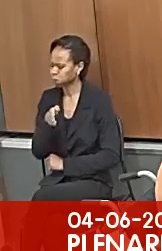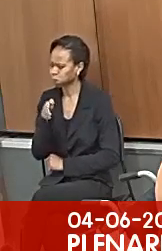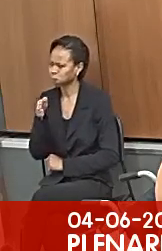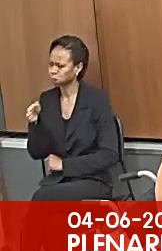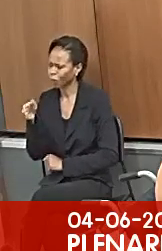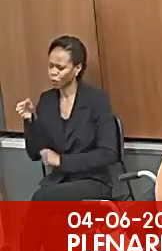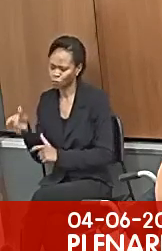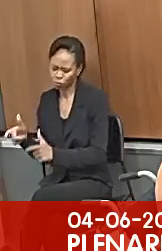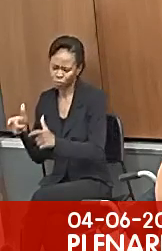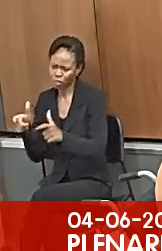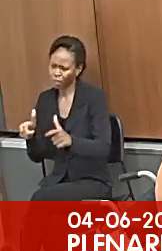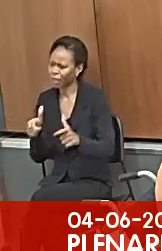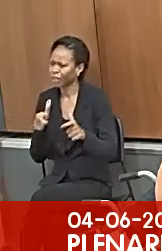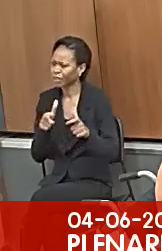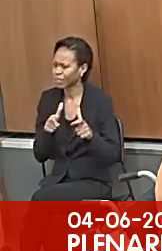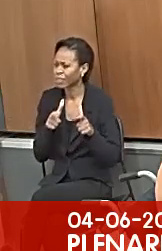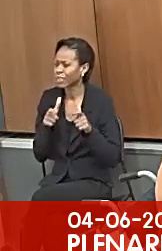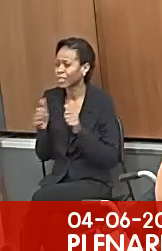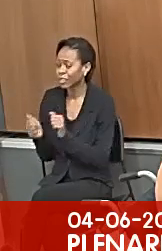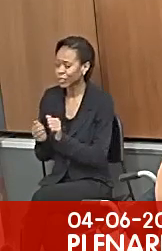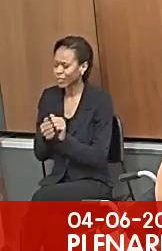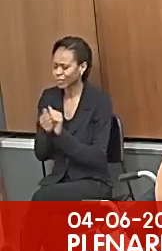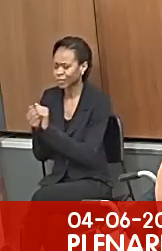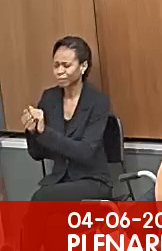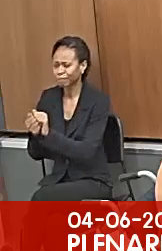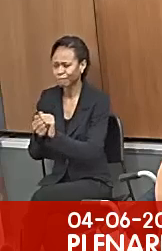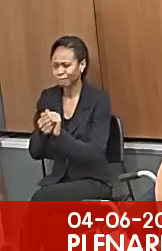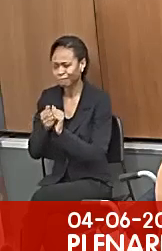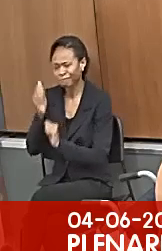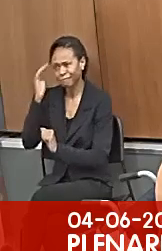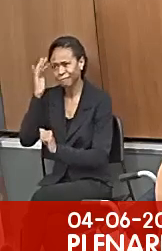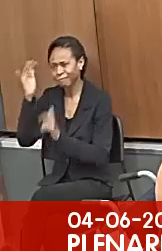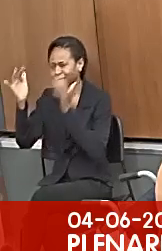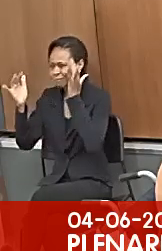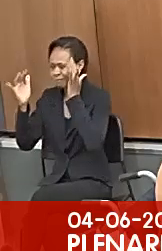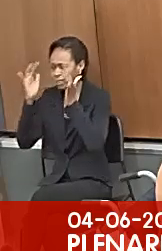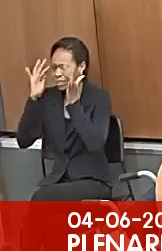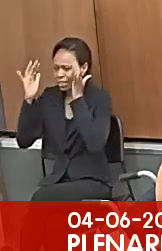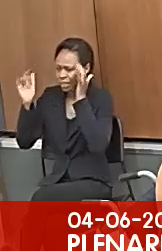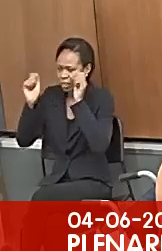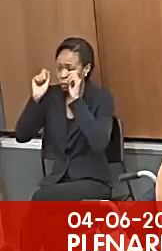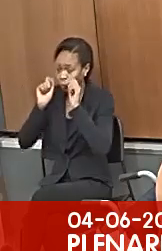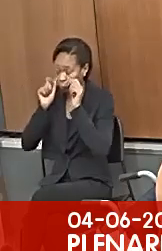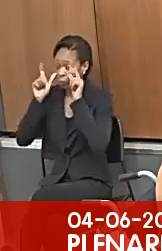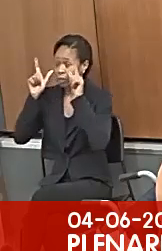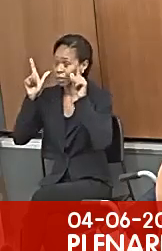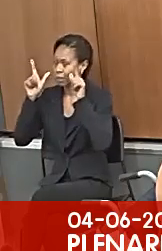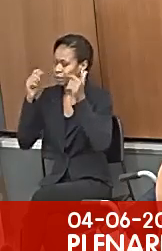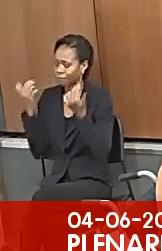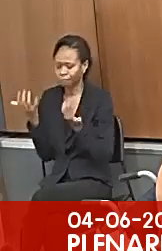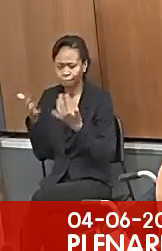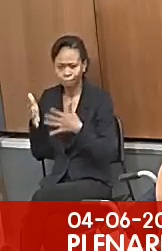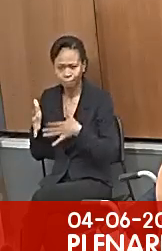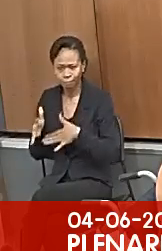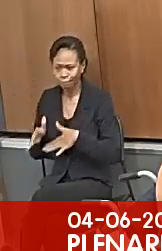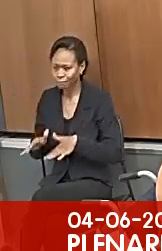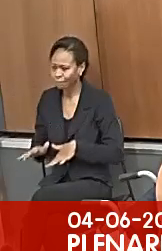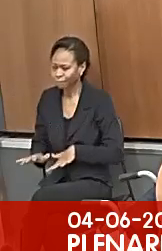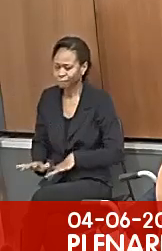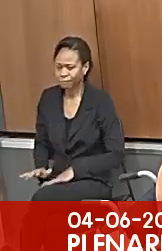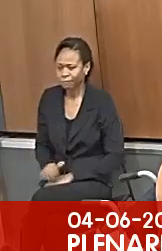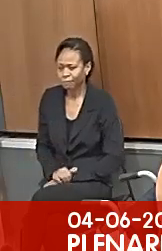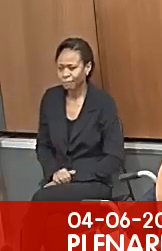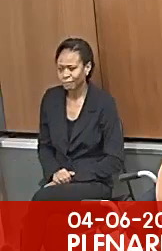lugar. Se estar com você for um sonho, eu não quero